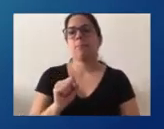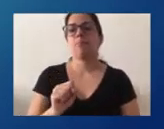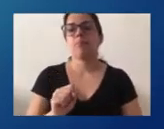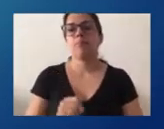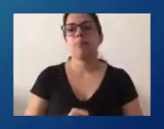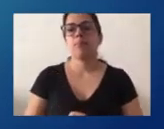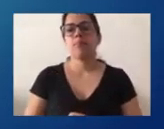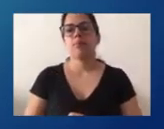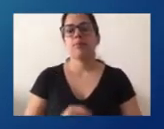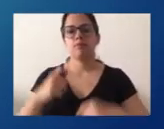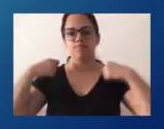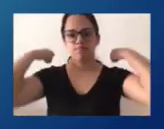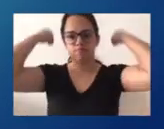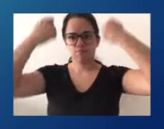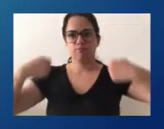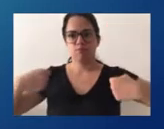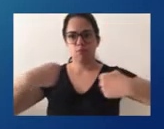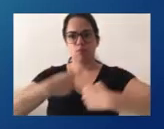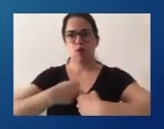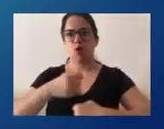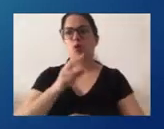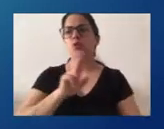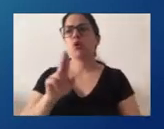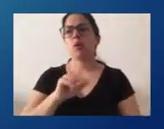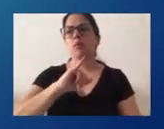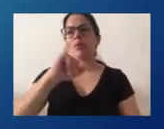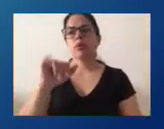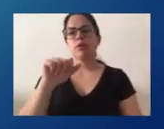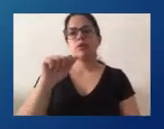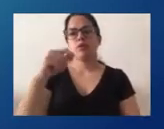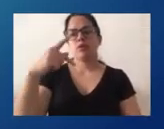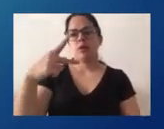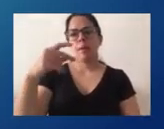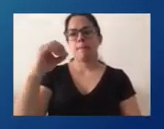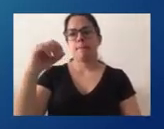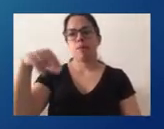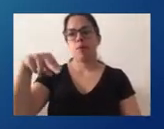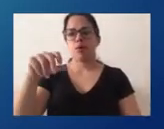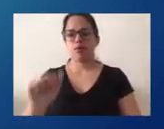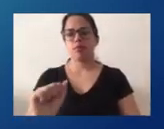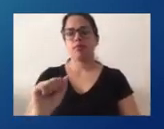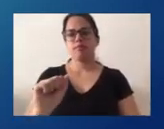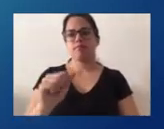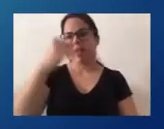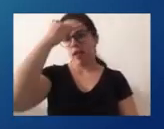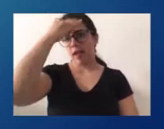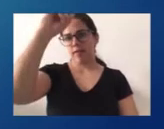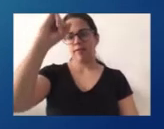é esse tipo de EPI, que é chamado de japona, que ele vai estabelecer proteção dos membros superiores, né, contra